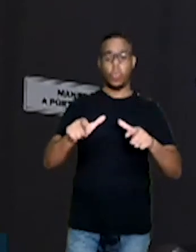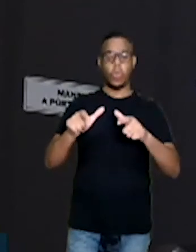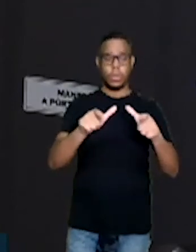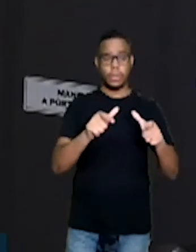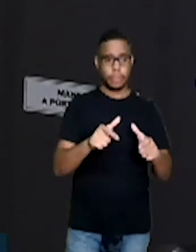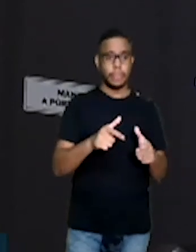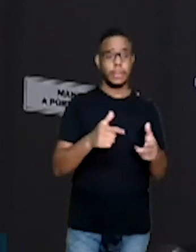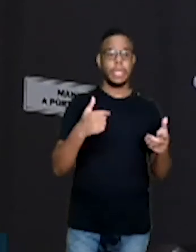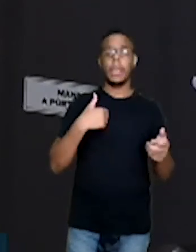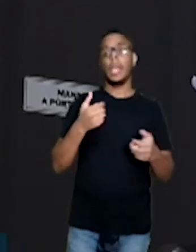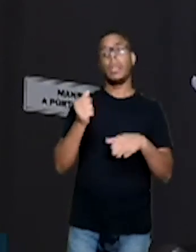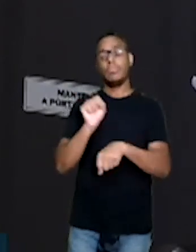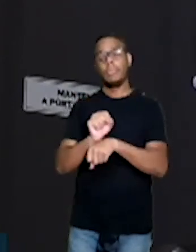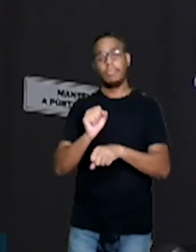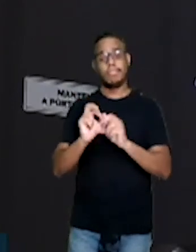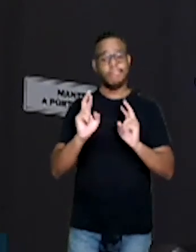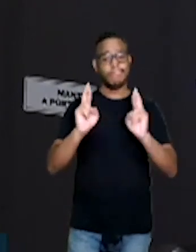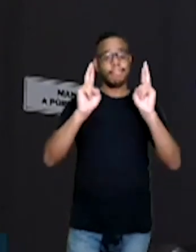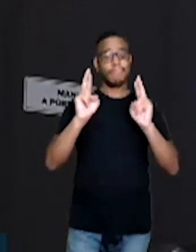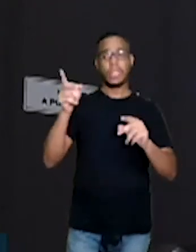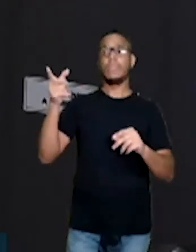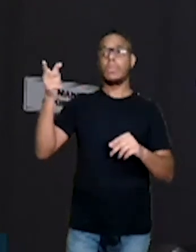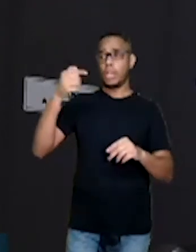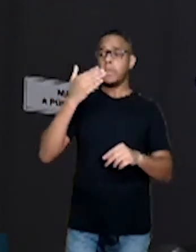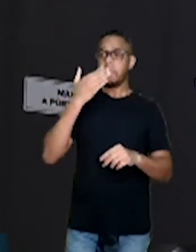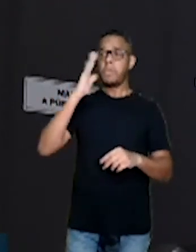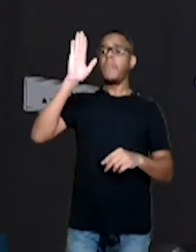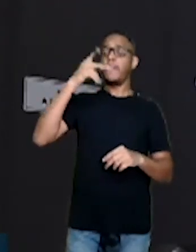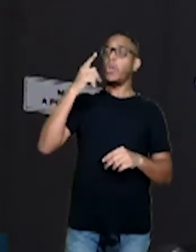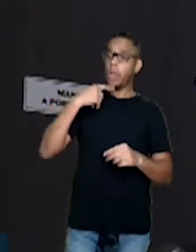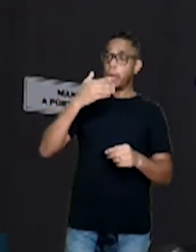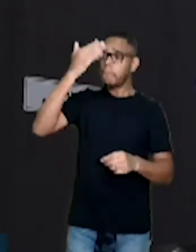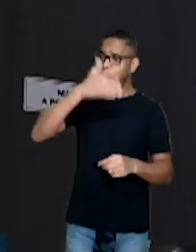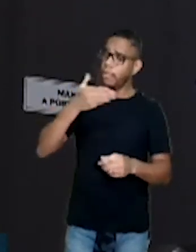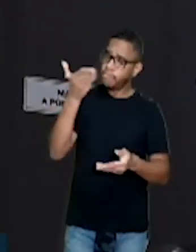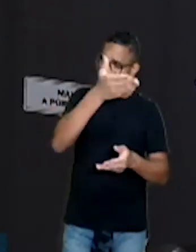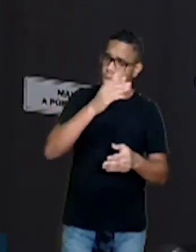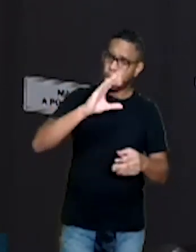espero que cumpra aquilo que prometeu, cumpra. É isso que a gente espera. Por hora só.